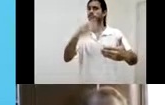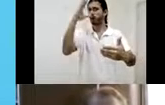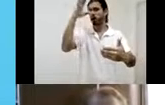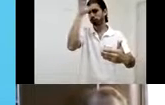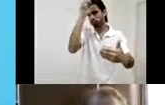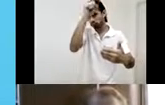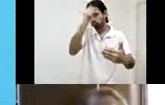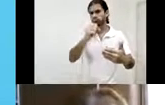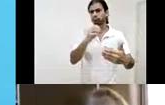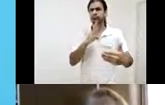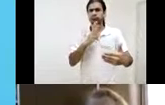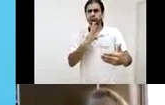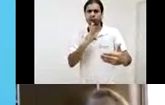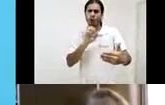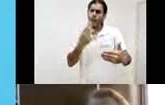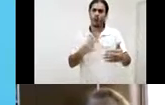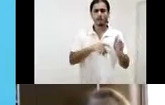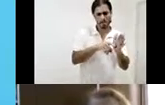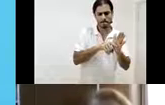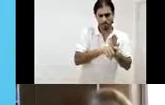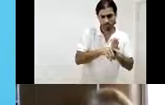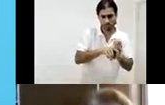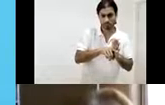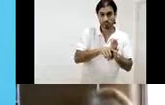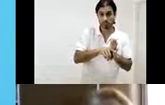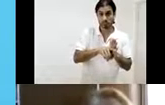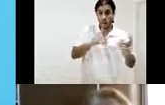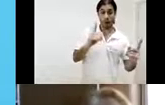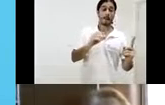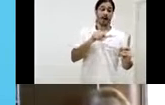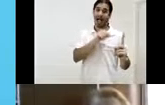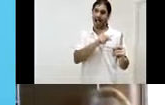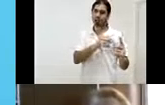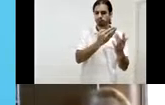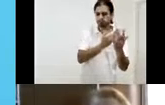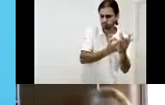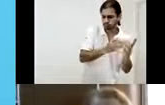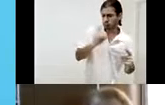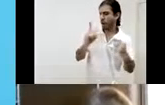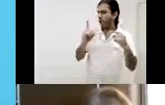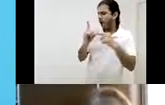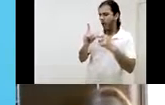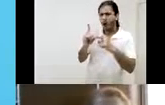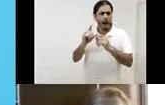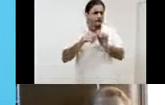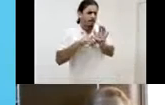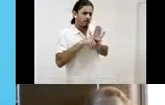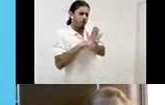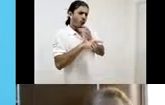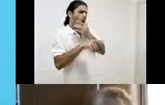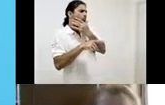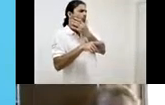pesquisa, mas o sujeito do conhecimento, que é o homem, na sua integralidade, na sua complexidade,